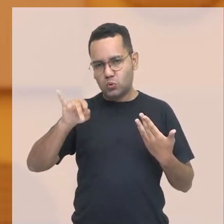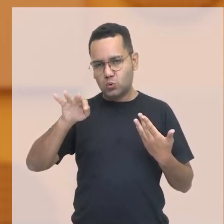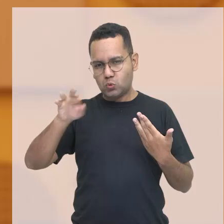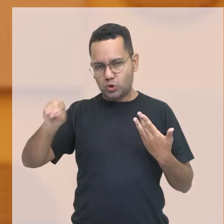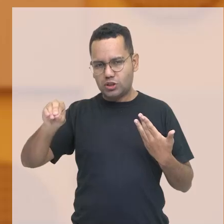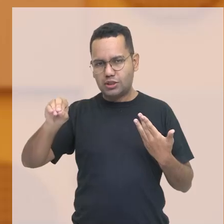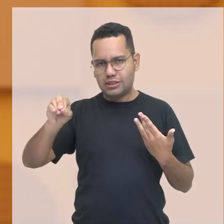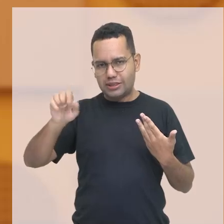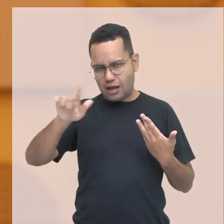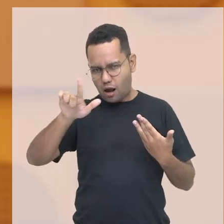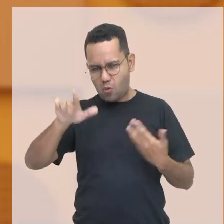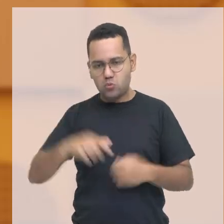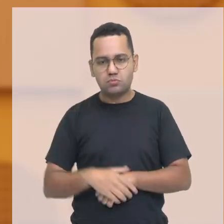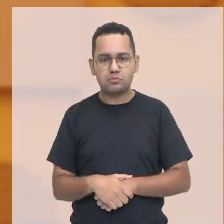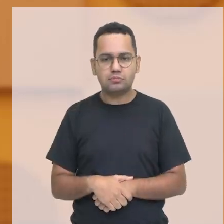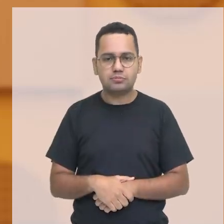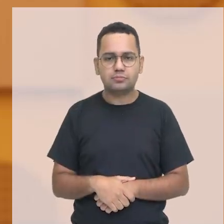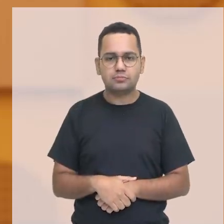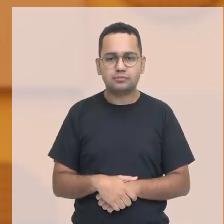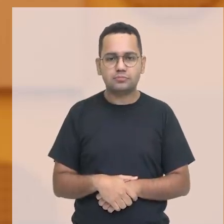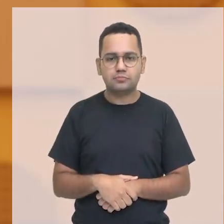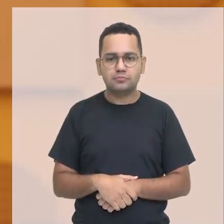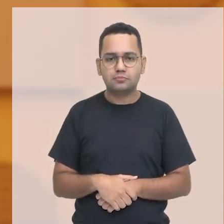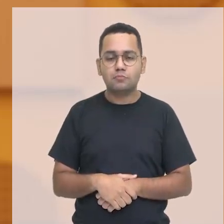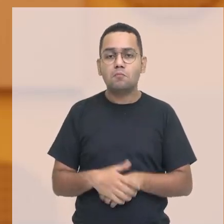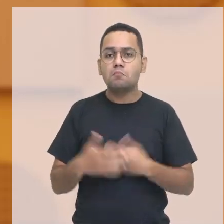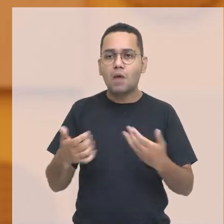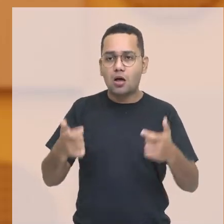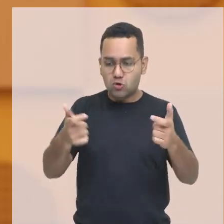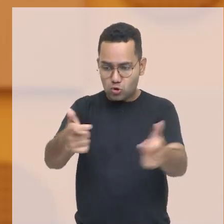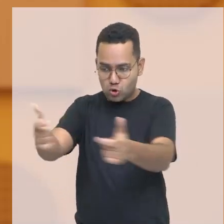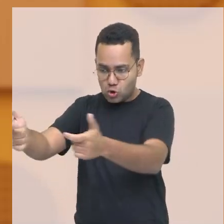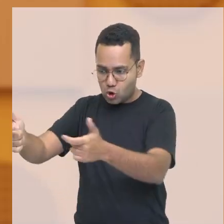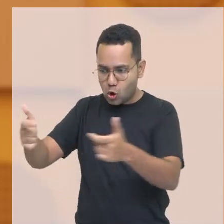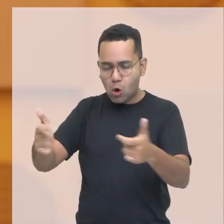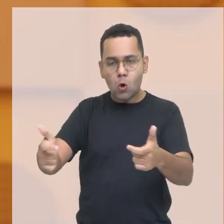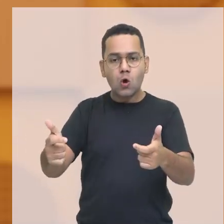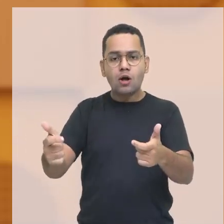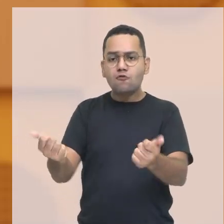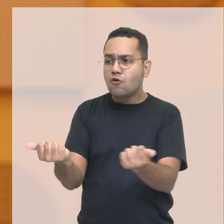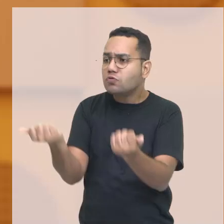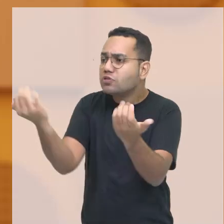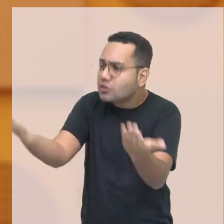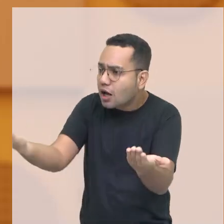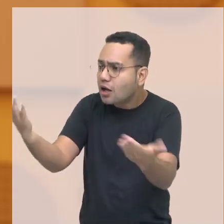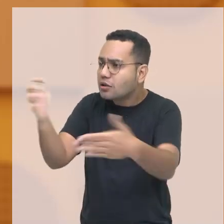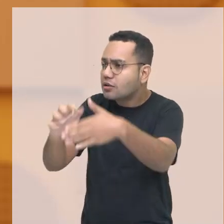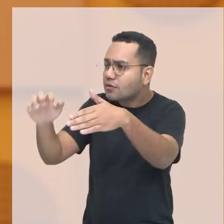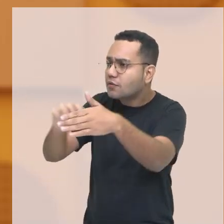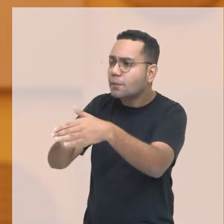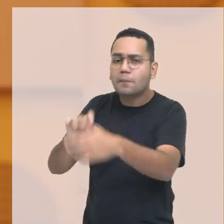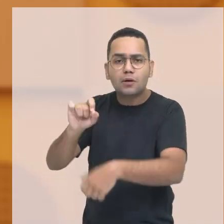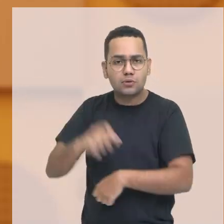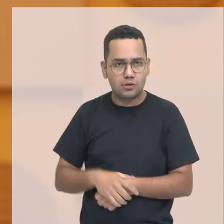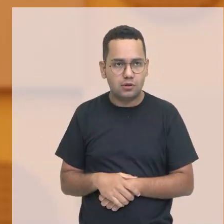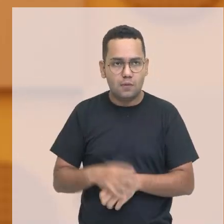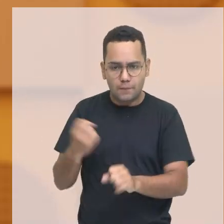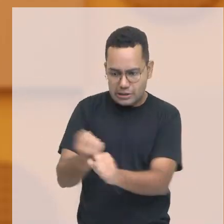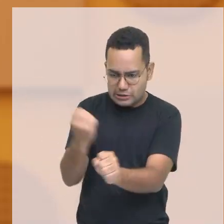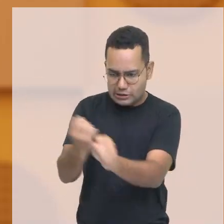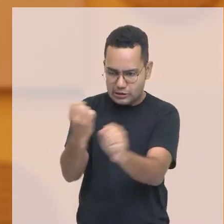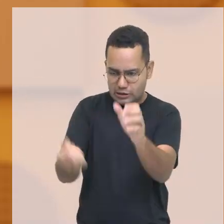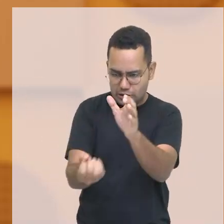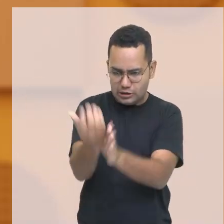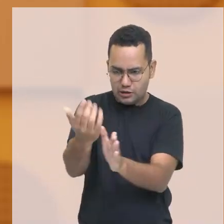Manaus, capital do Amazonas, e esses terrenos foram cedidos para as fábricas que só tiveram o trabalho de vir aqui, se implantar